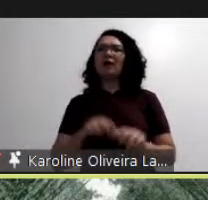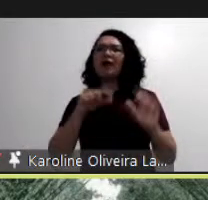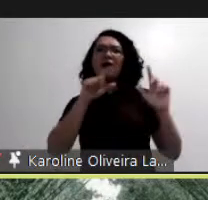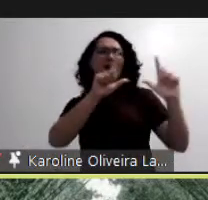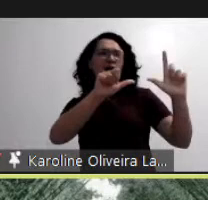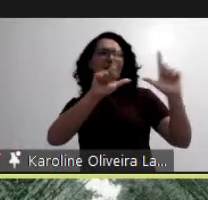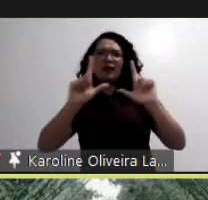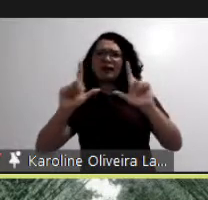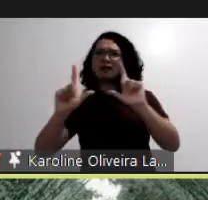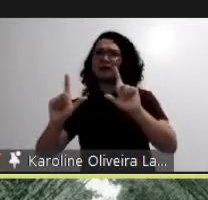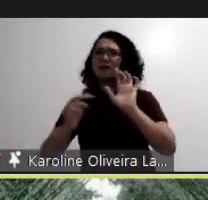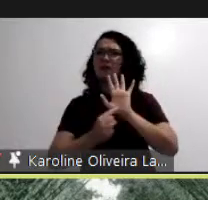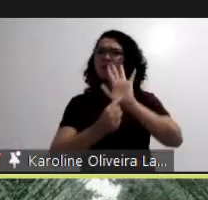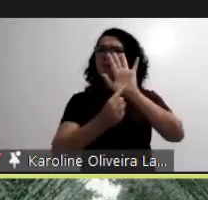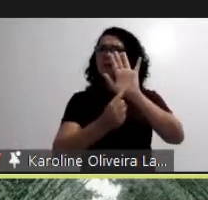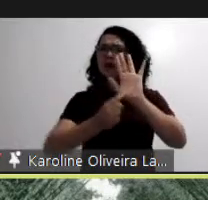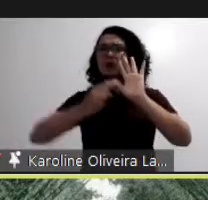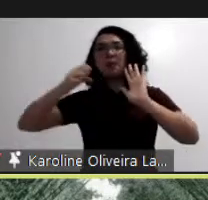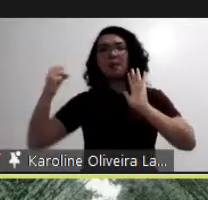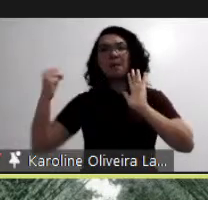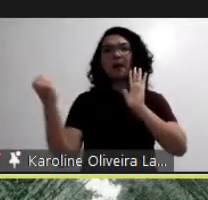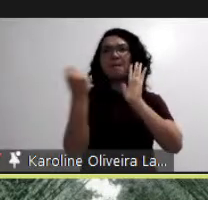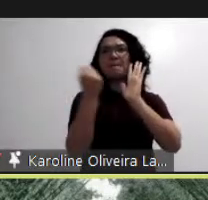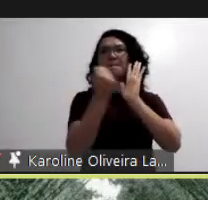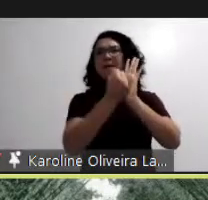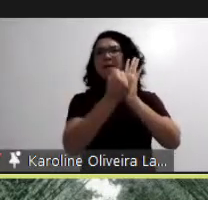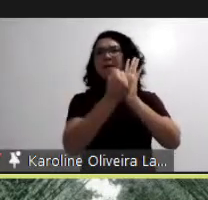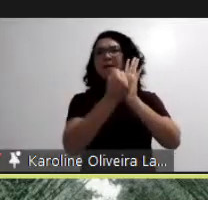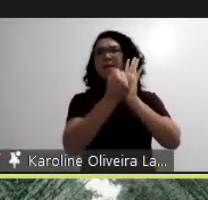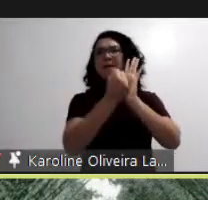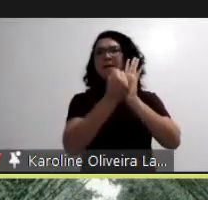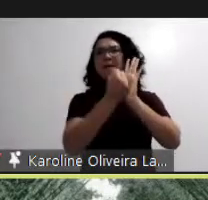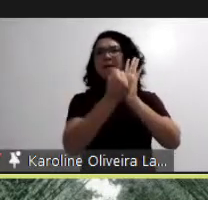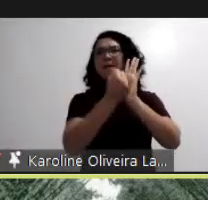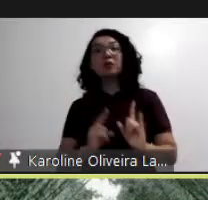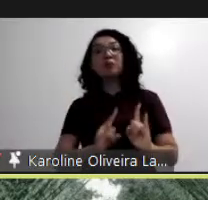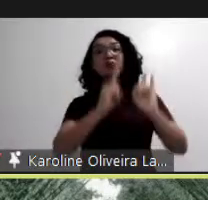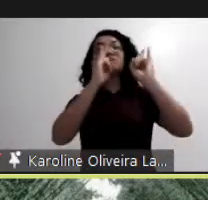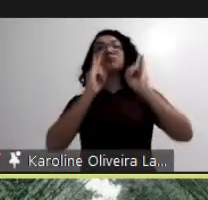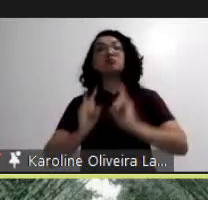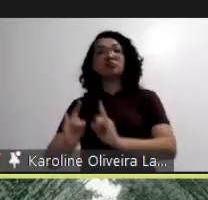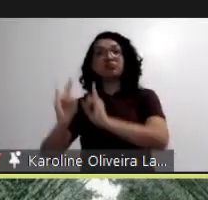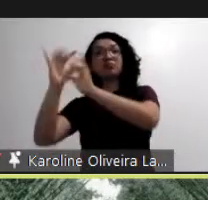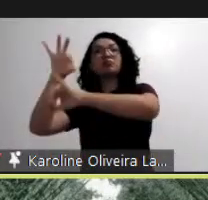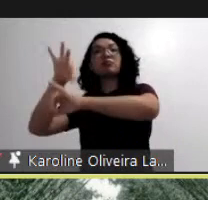é uma marca registrada da arquitetura brasileira neste momento.